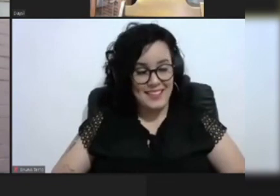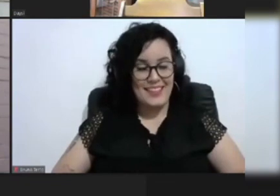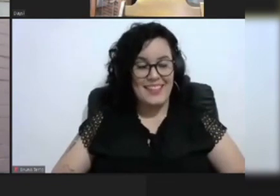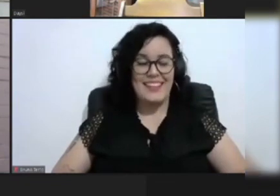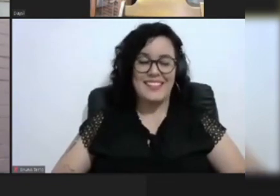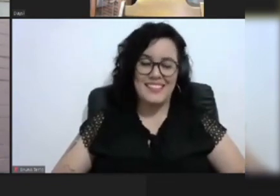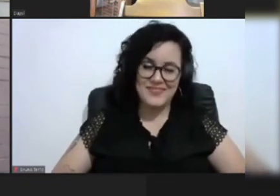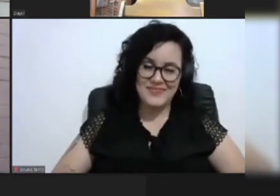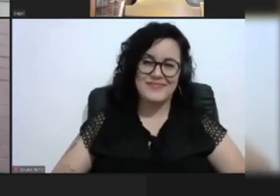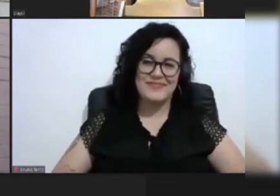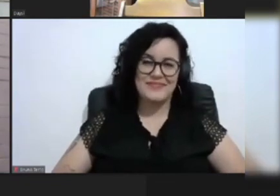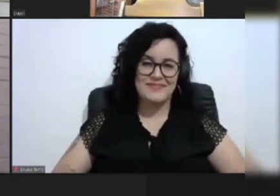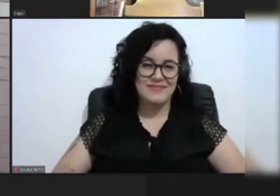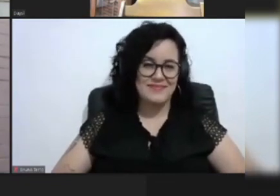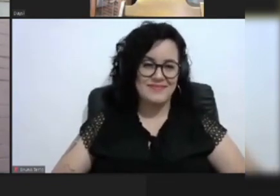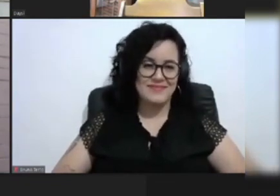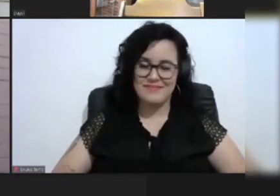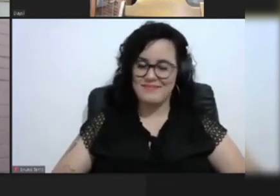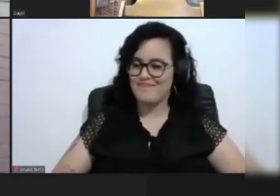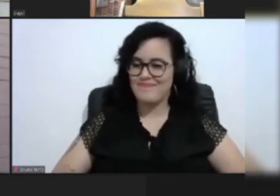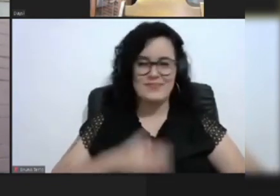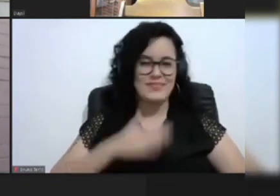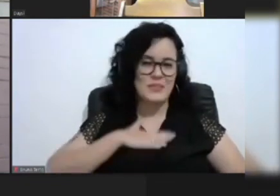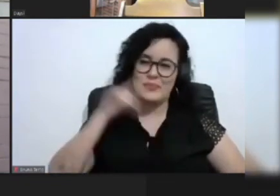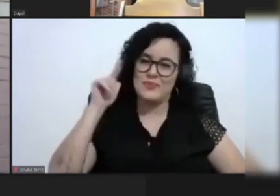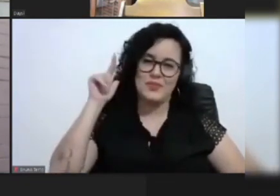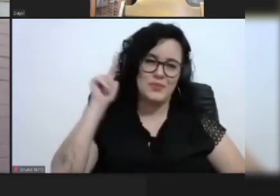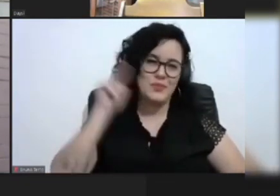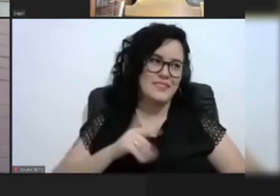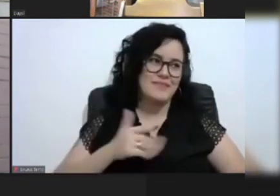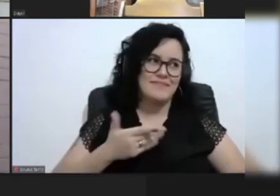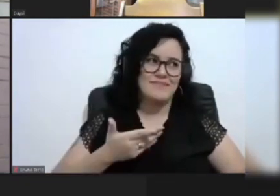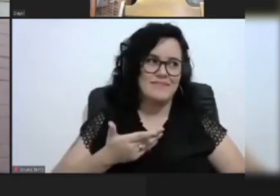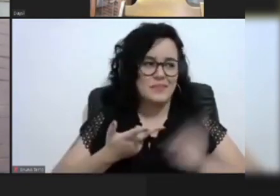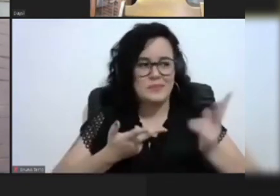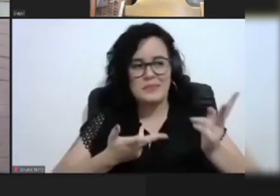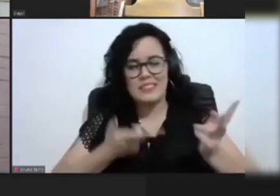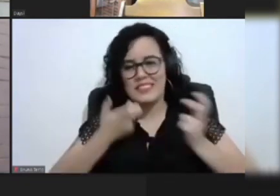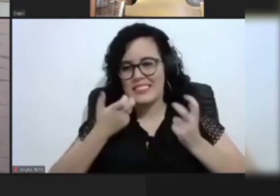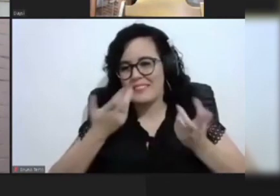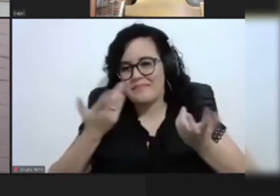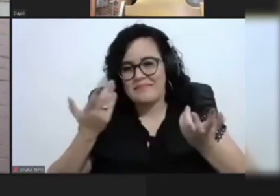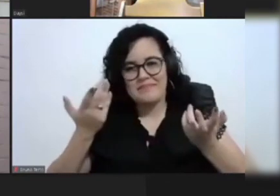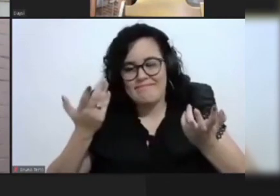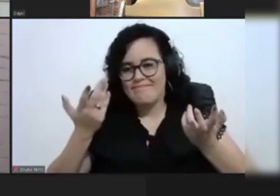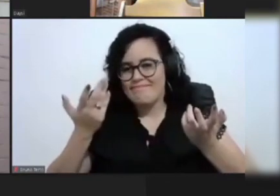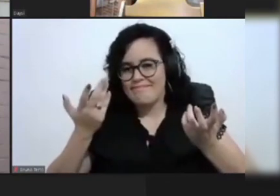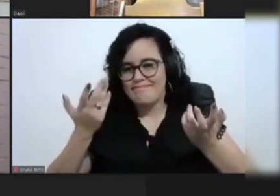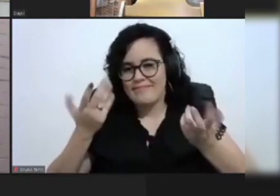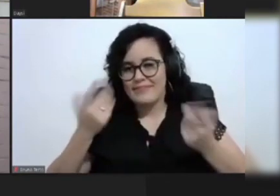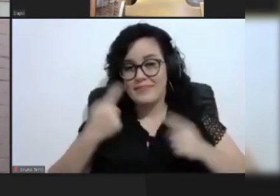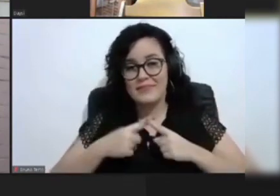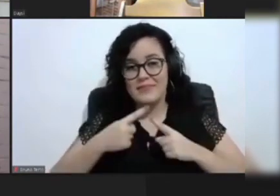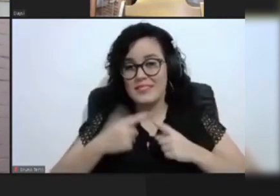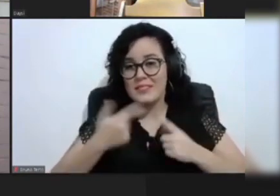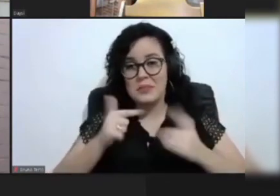Olha, eu não consigo ter uma perspectiva de como eles devem estar enxergando, até porque a gente está bem fora de